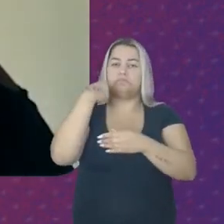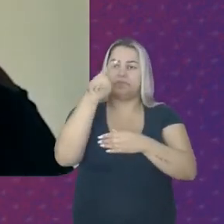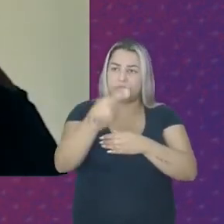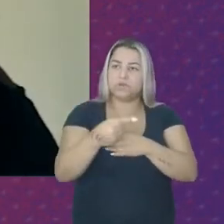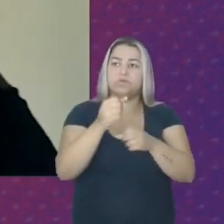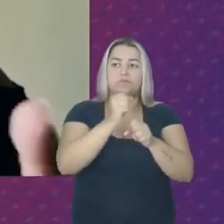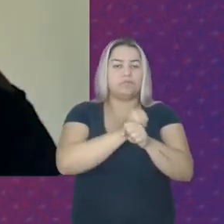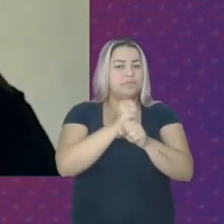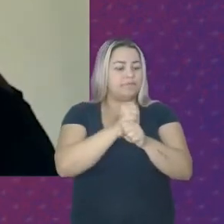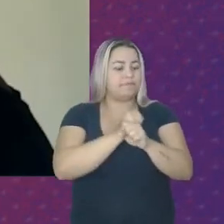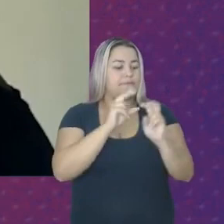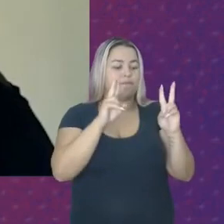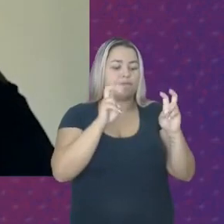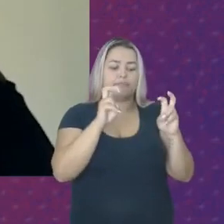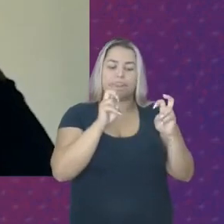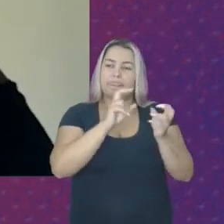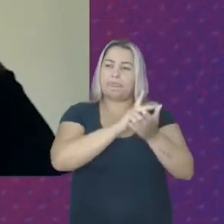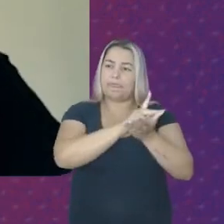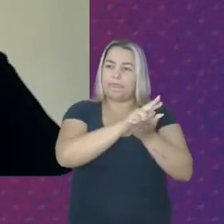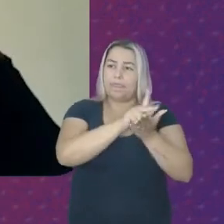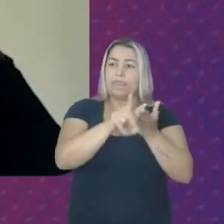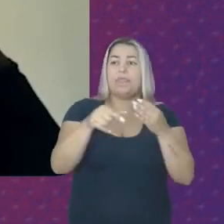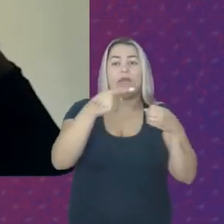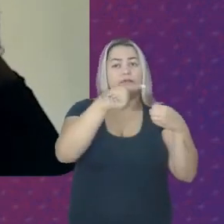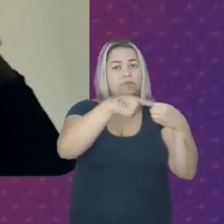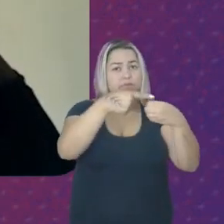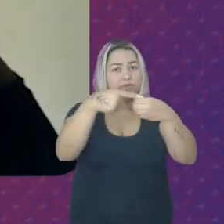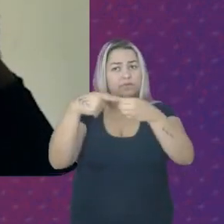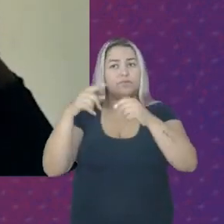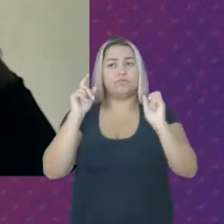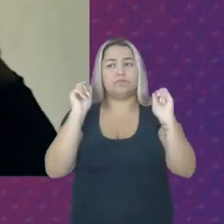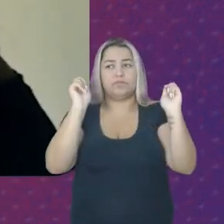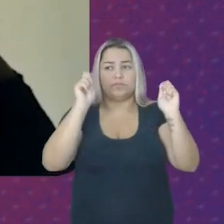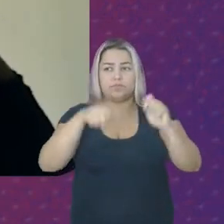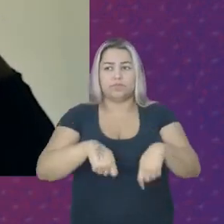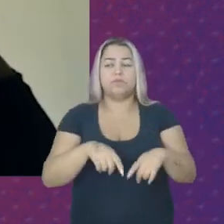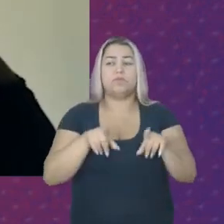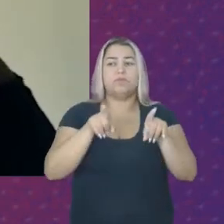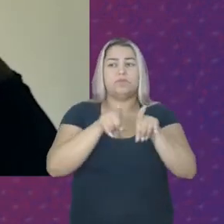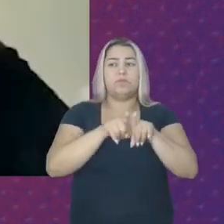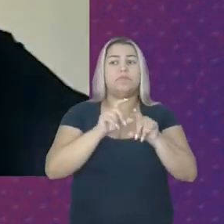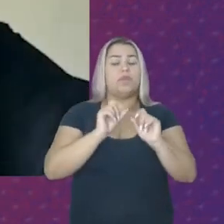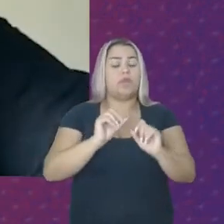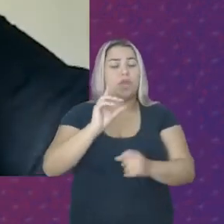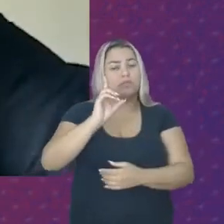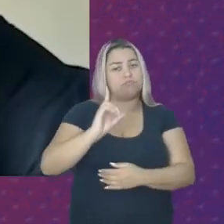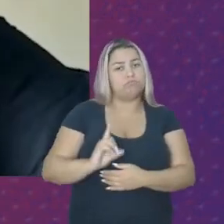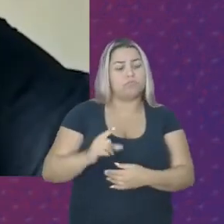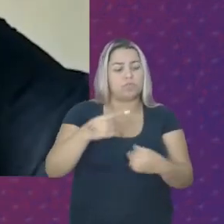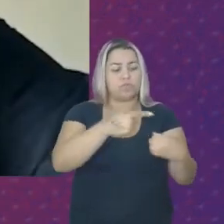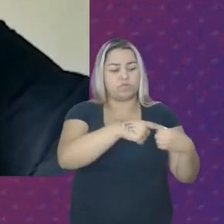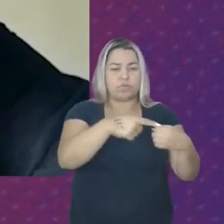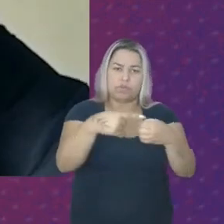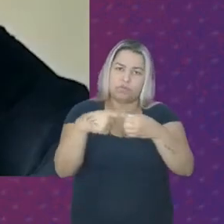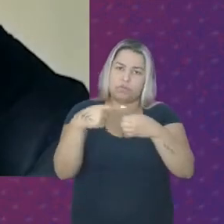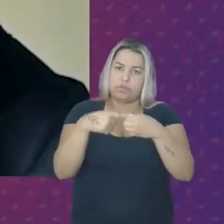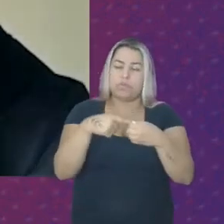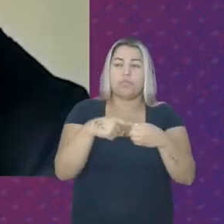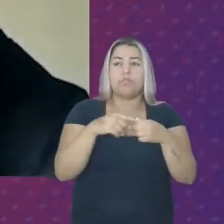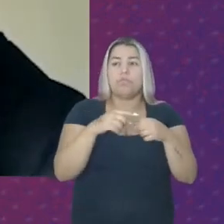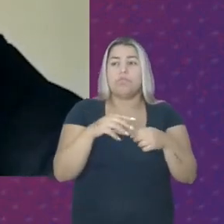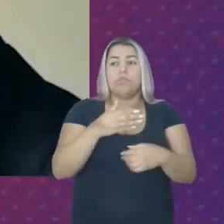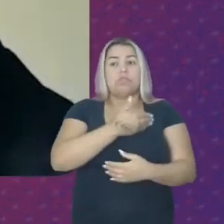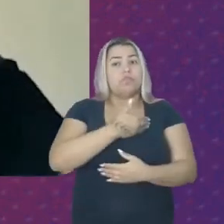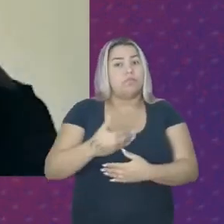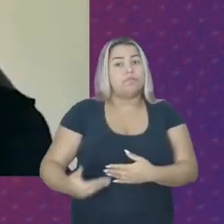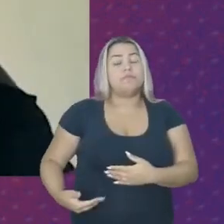trazem temas os mais variados. As cidades precisam ser debatidas. O direito à cidade, que é um conteúdo de interesse público,